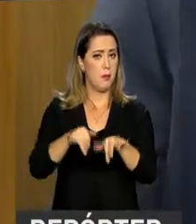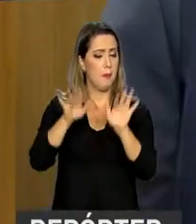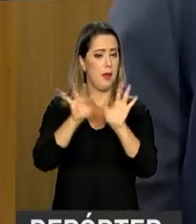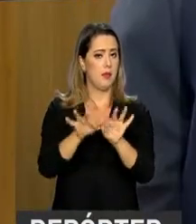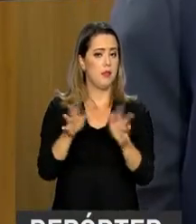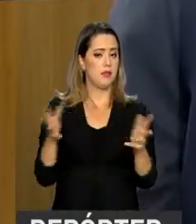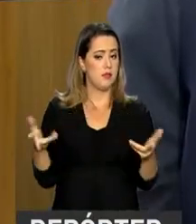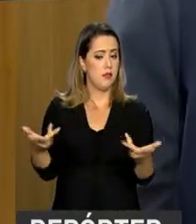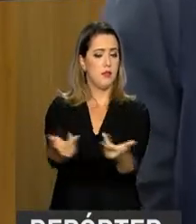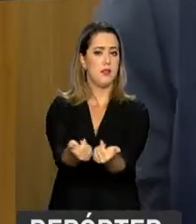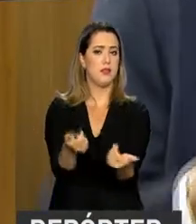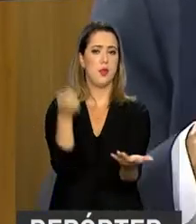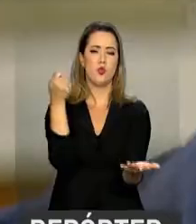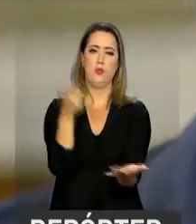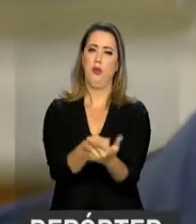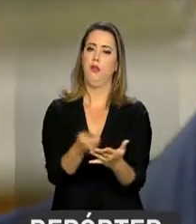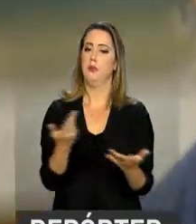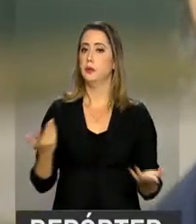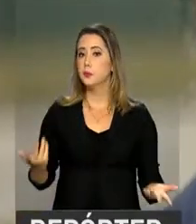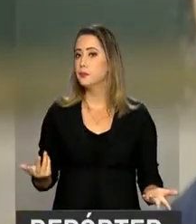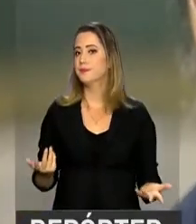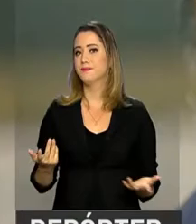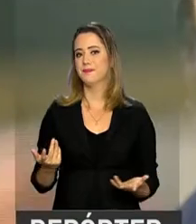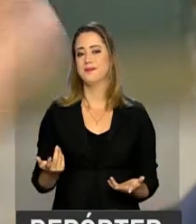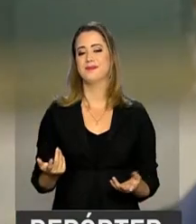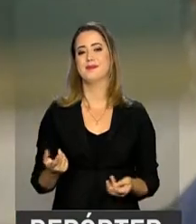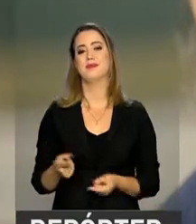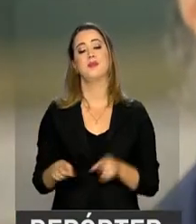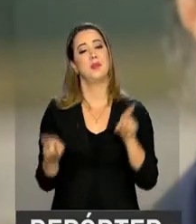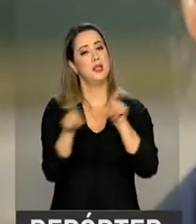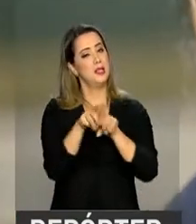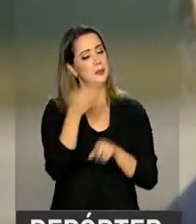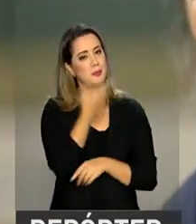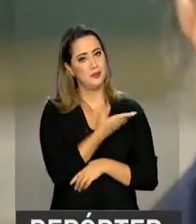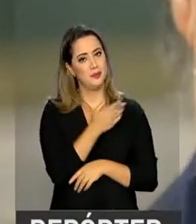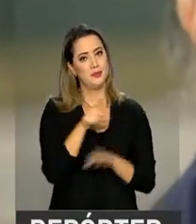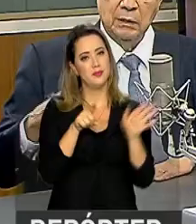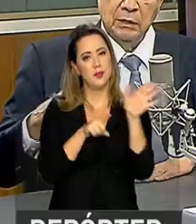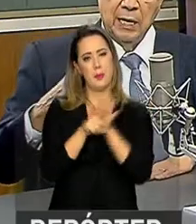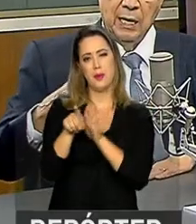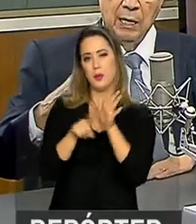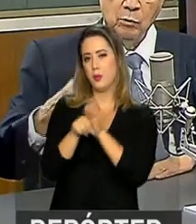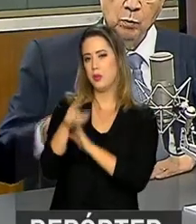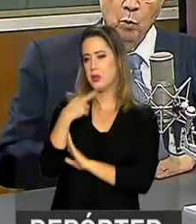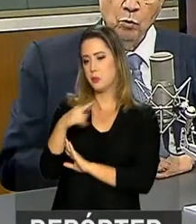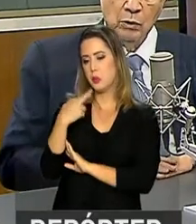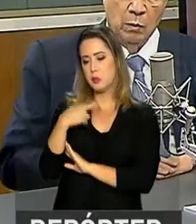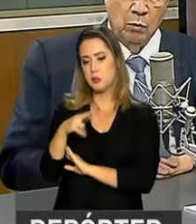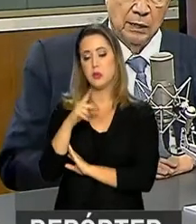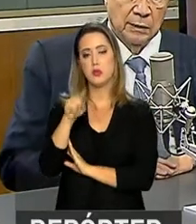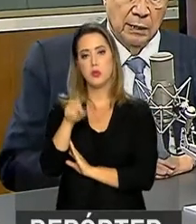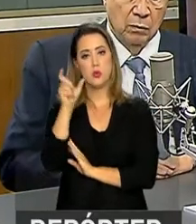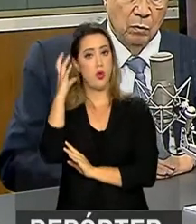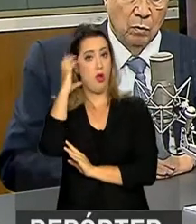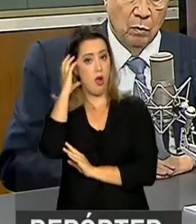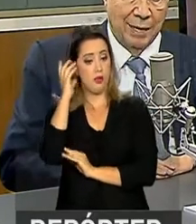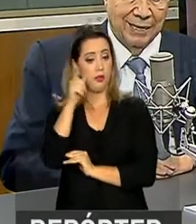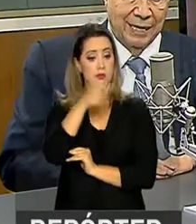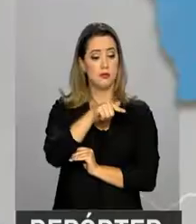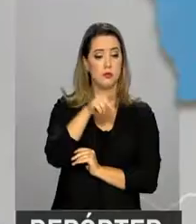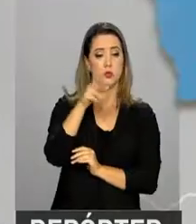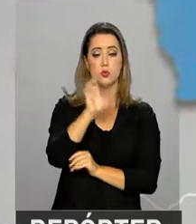eficiente de pagamento o ministro também respondeu perguntas de radialistas e jornalistas de outros